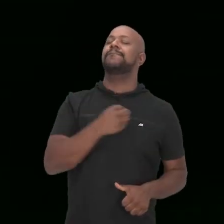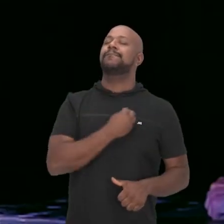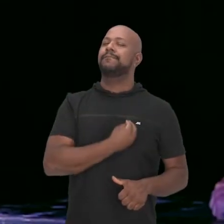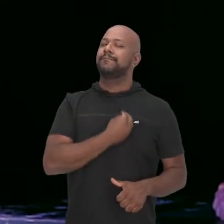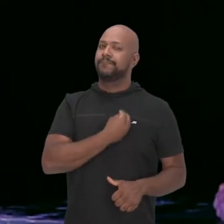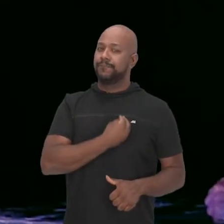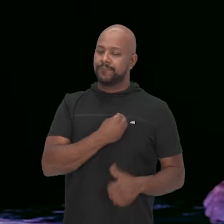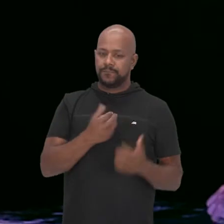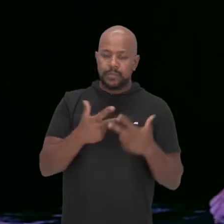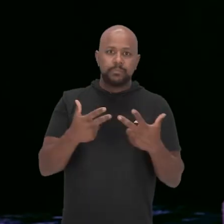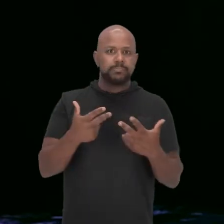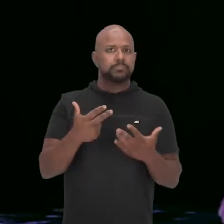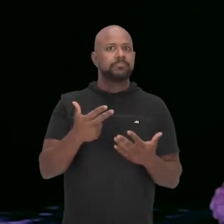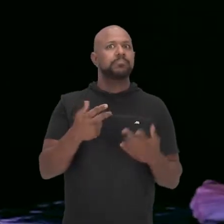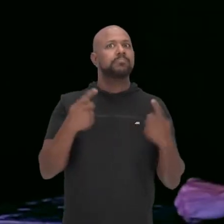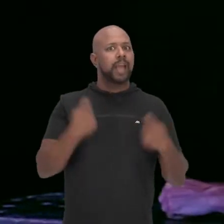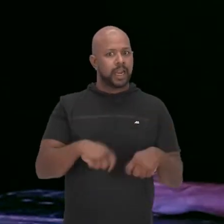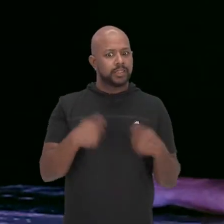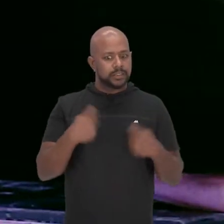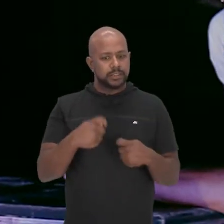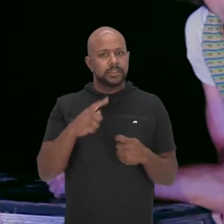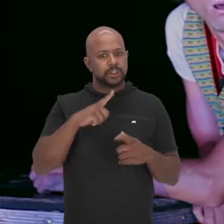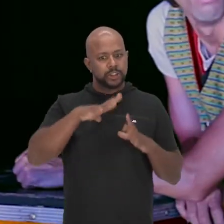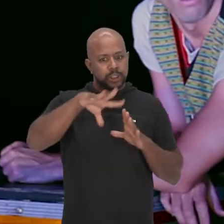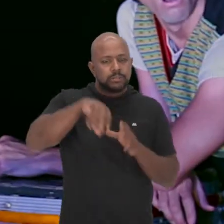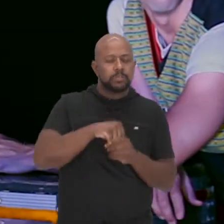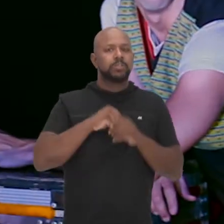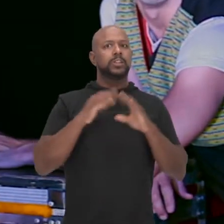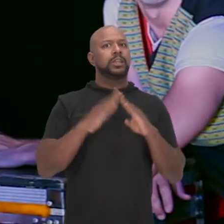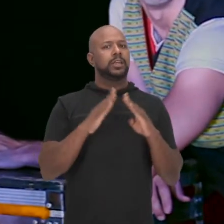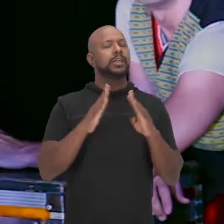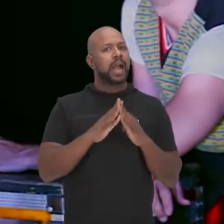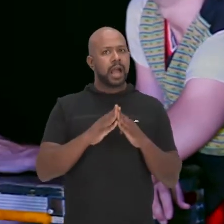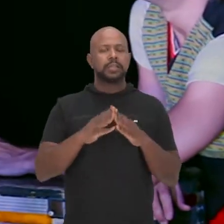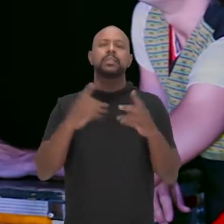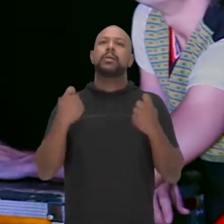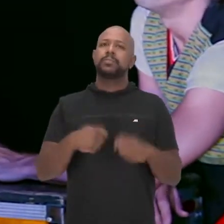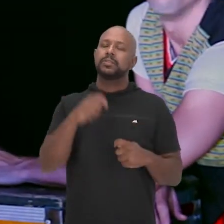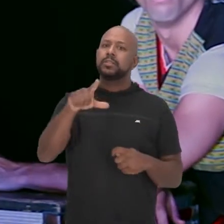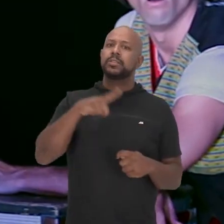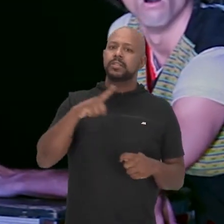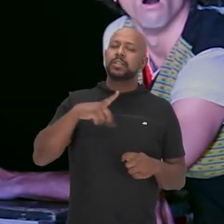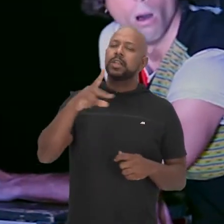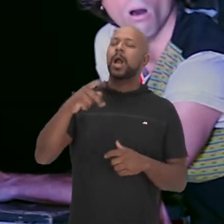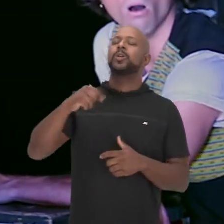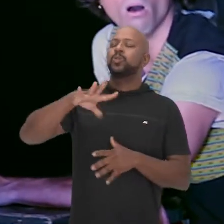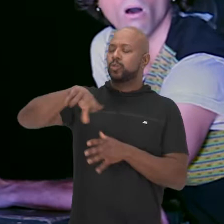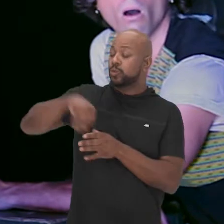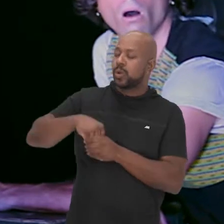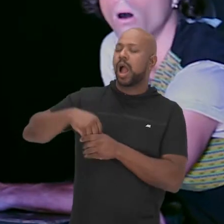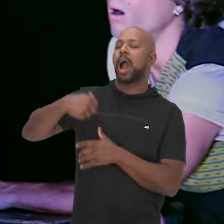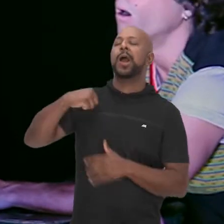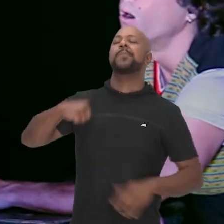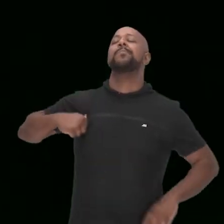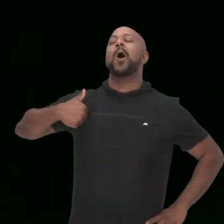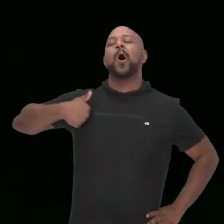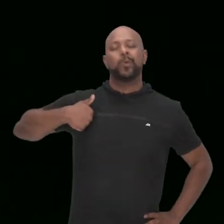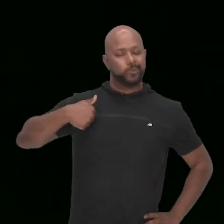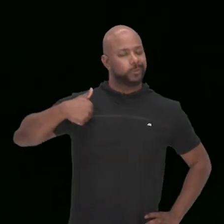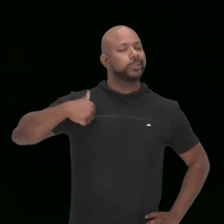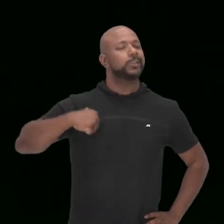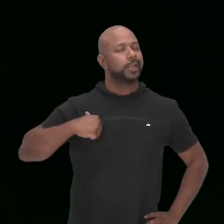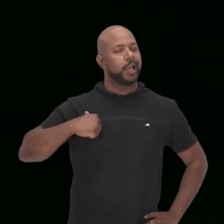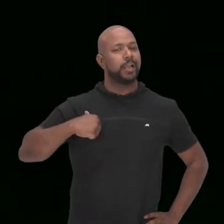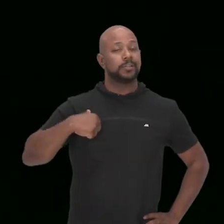vidas. Algo que não pode faltar na sua casa, senhor. Algo que não pode faltar na sua bolsa, senhora. Eu